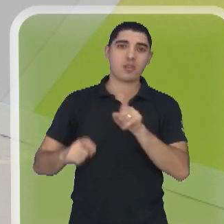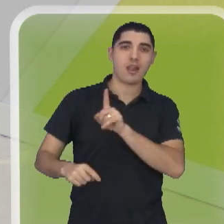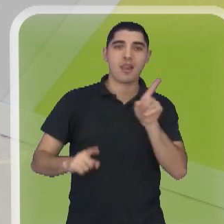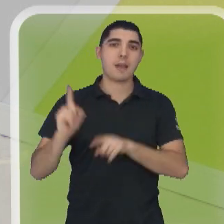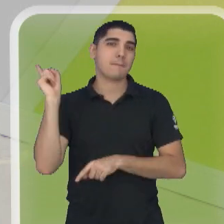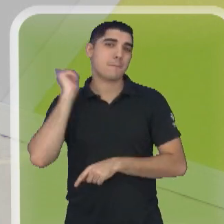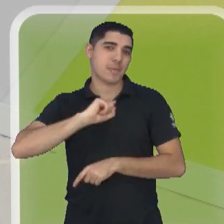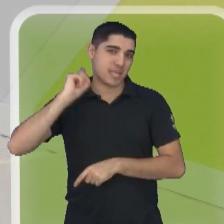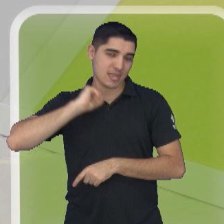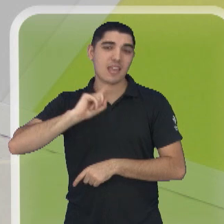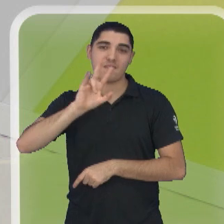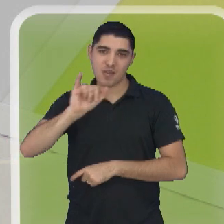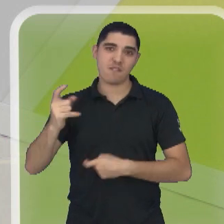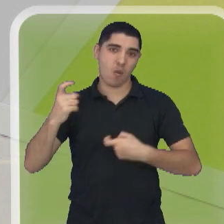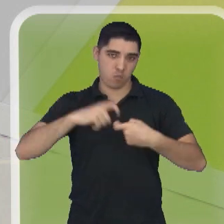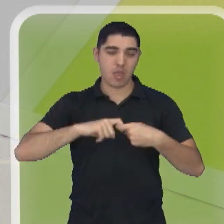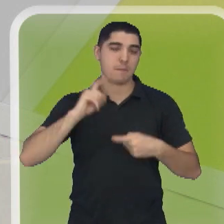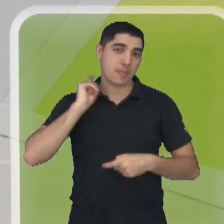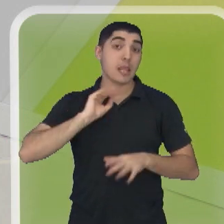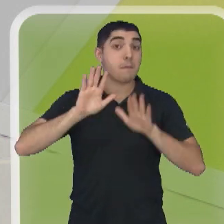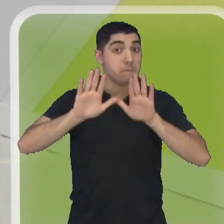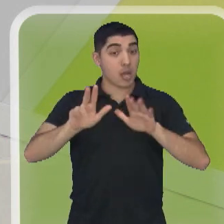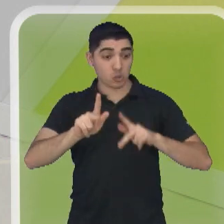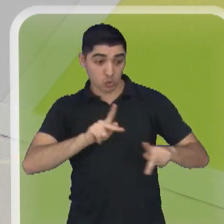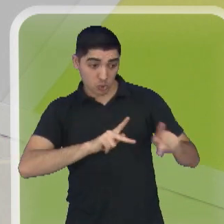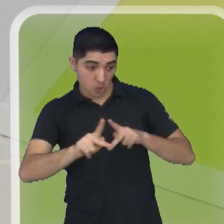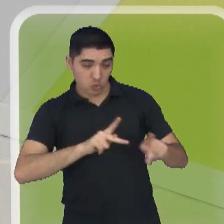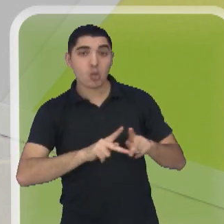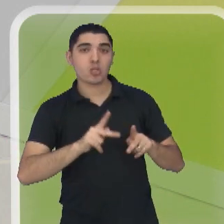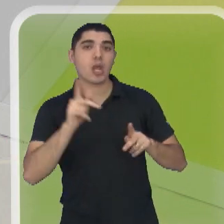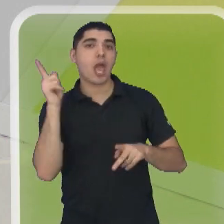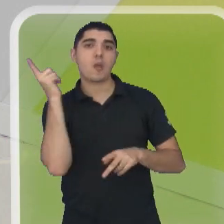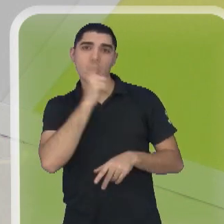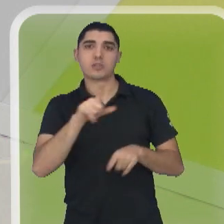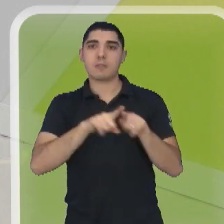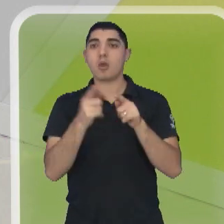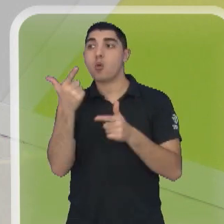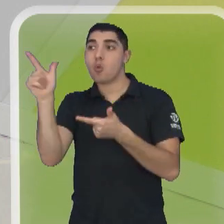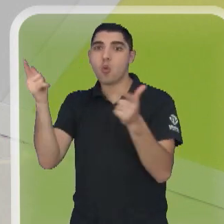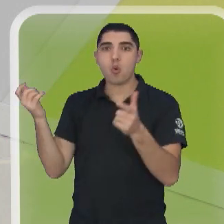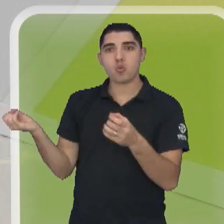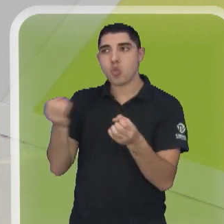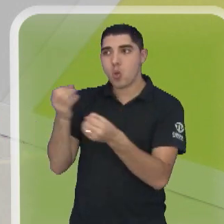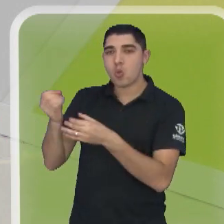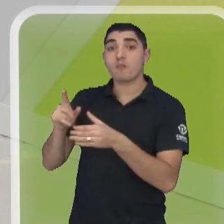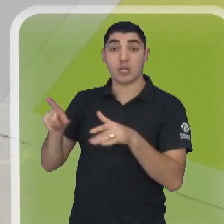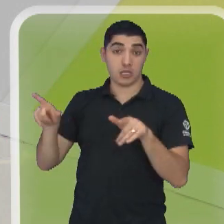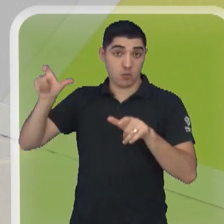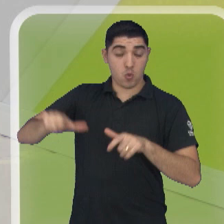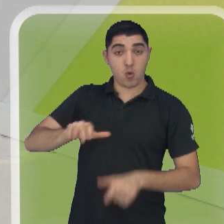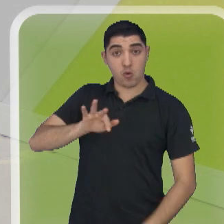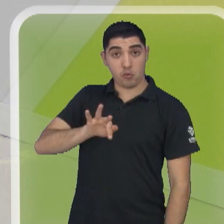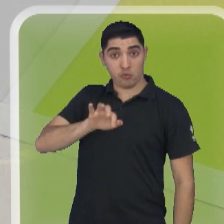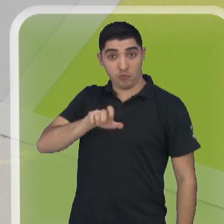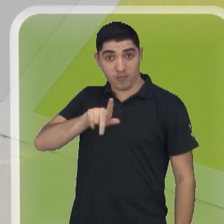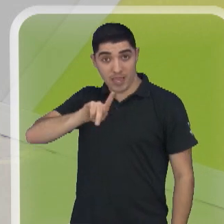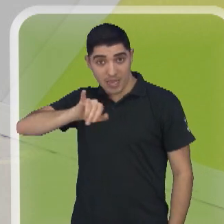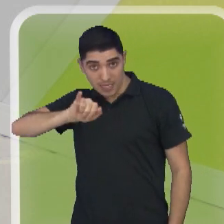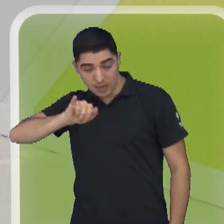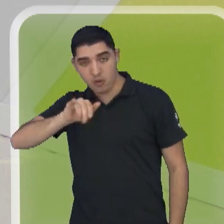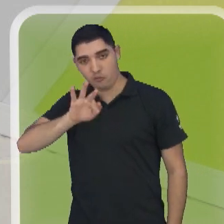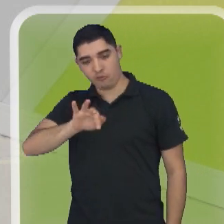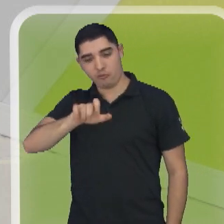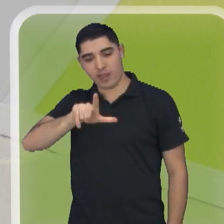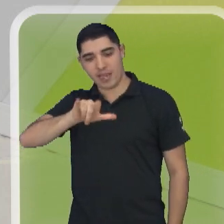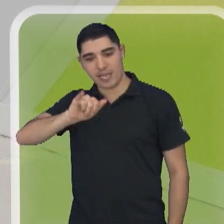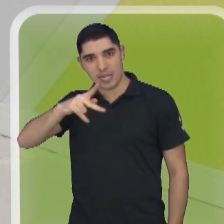lá, vai voltar para o Minas, mas o São José já também está se reforçando, como eu disse, o Felipe Roque já está vindo para o São José agora